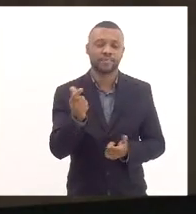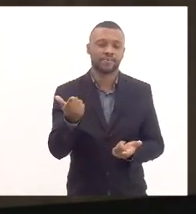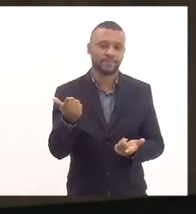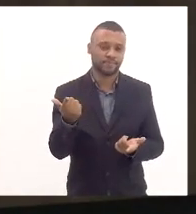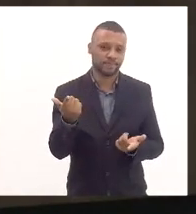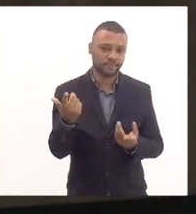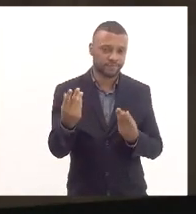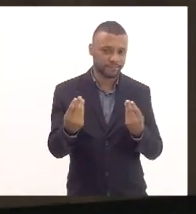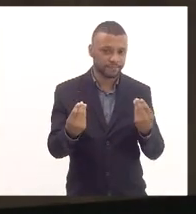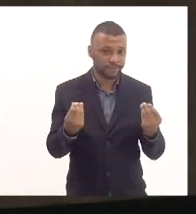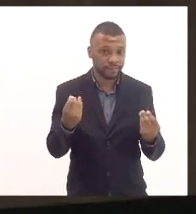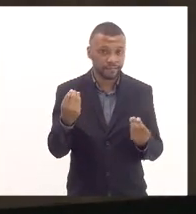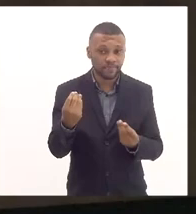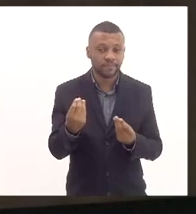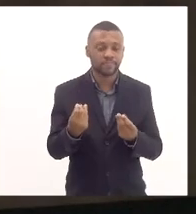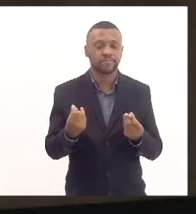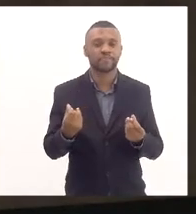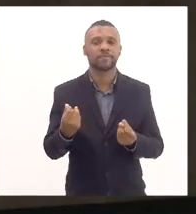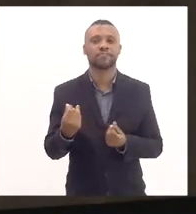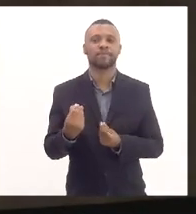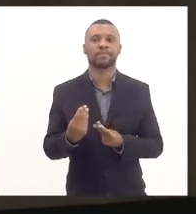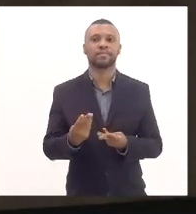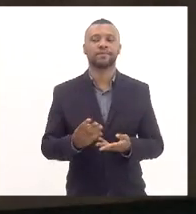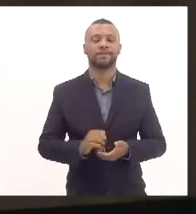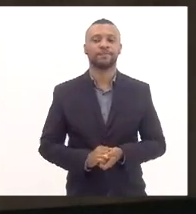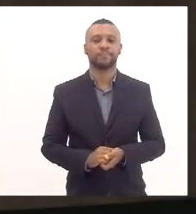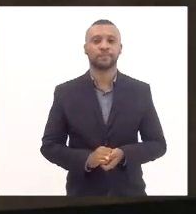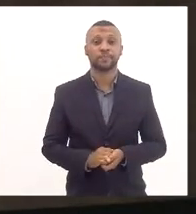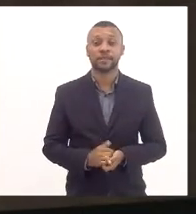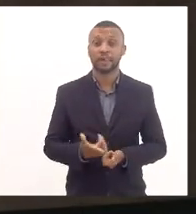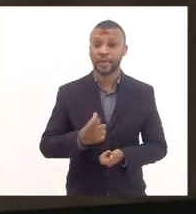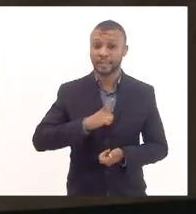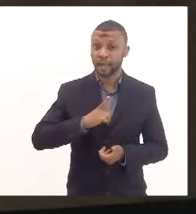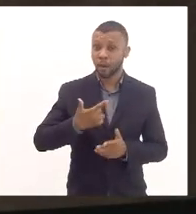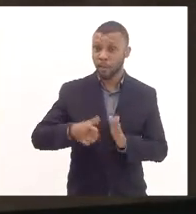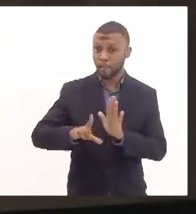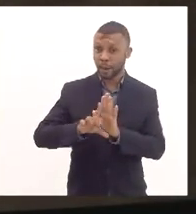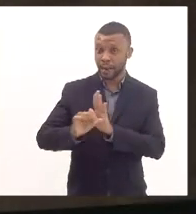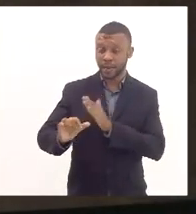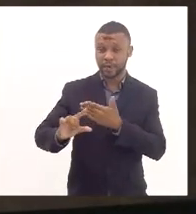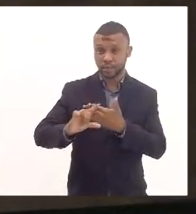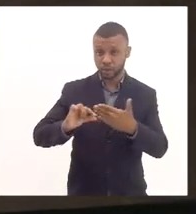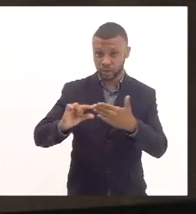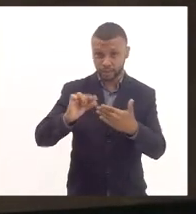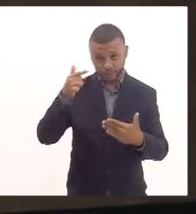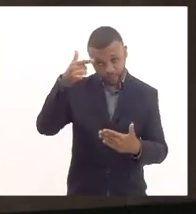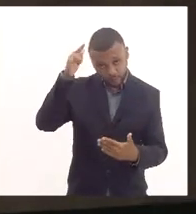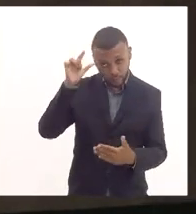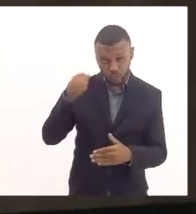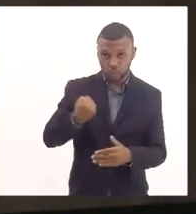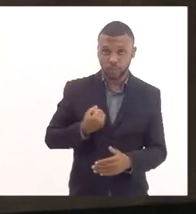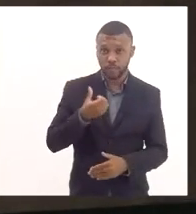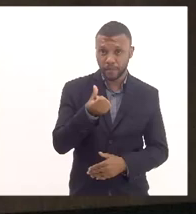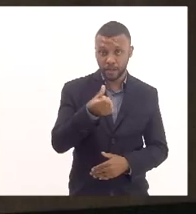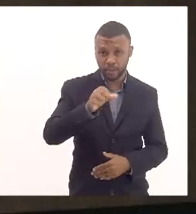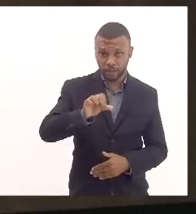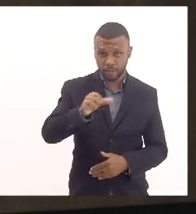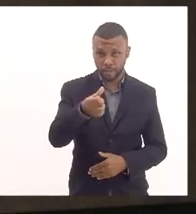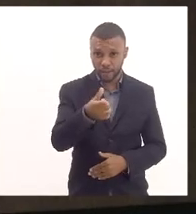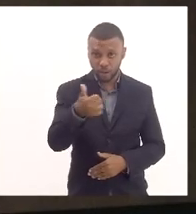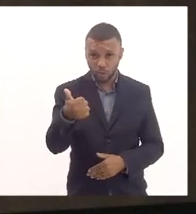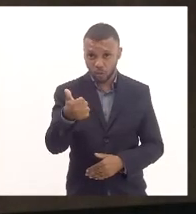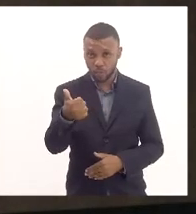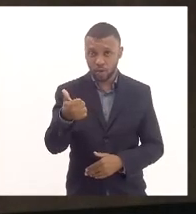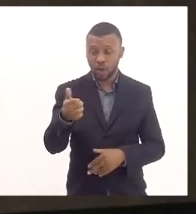é uma é uma lei de autoria do deputado Luiz Paulo 6961 que trata do mesmo